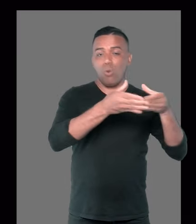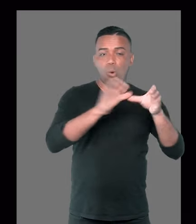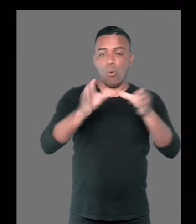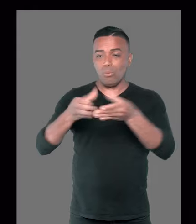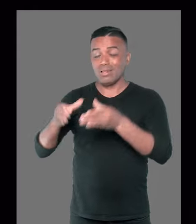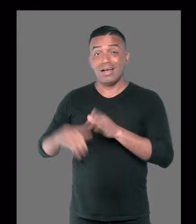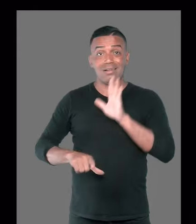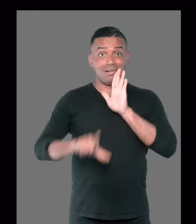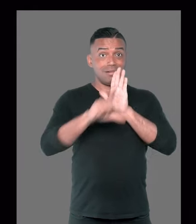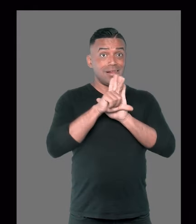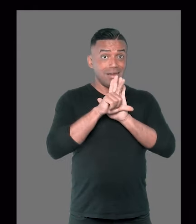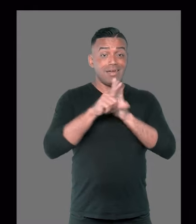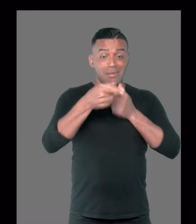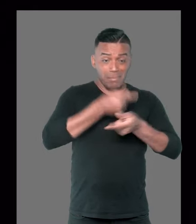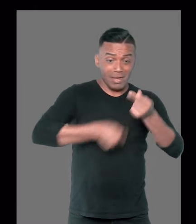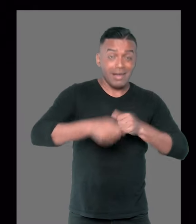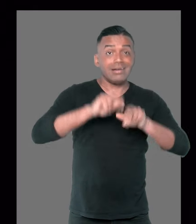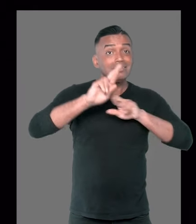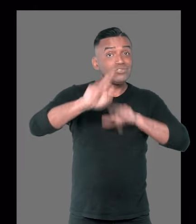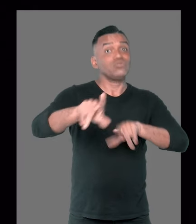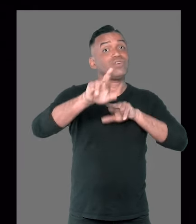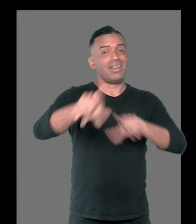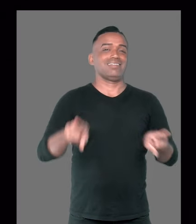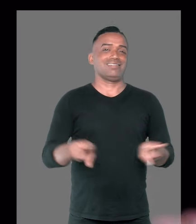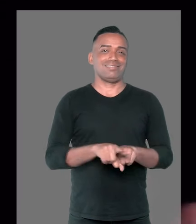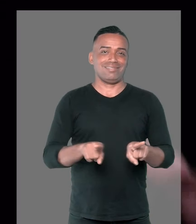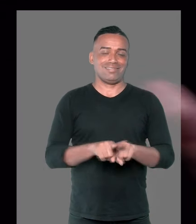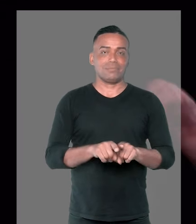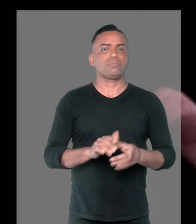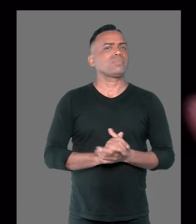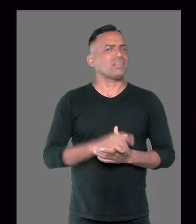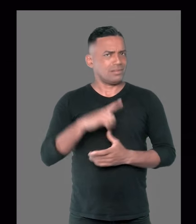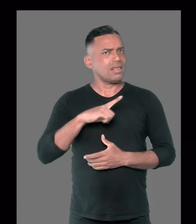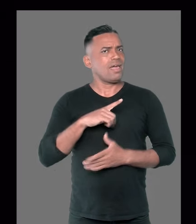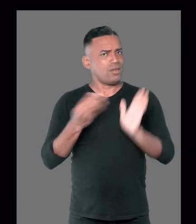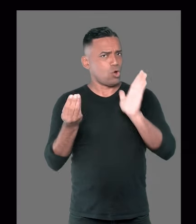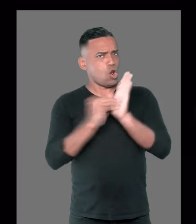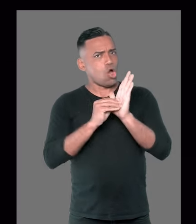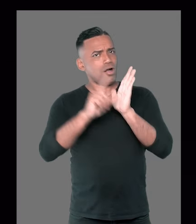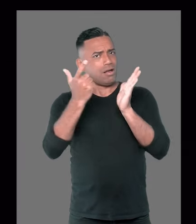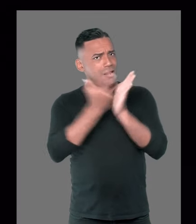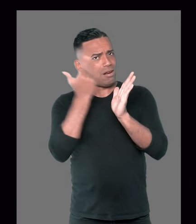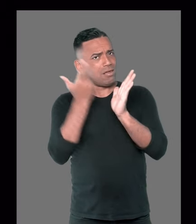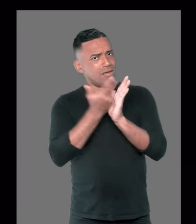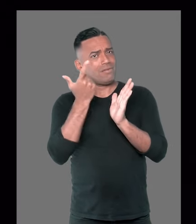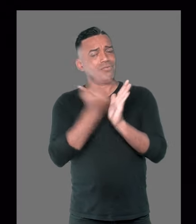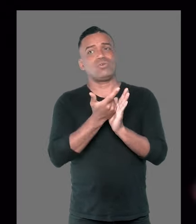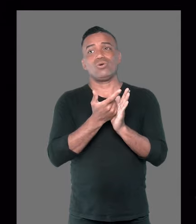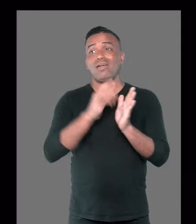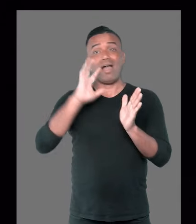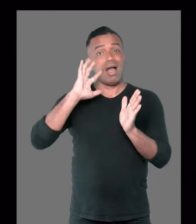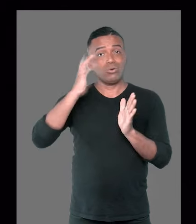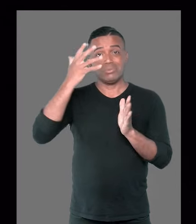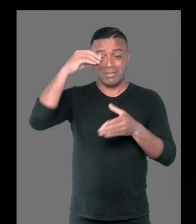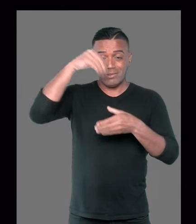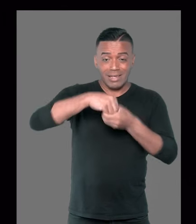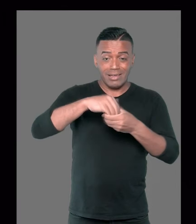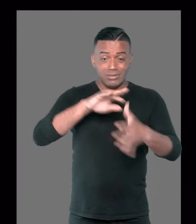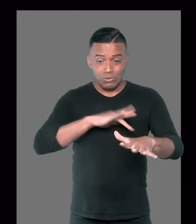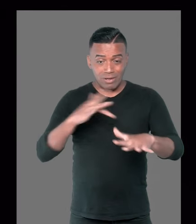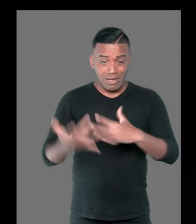as leis desses mercados são diferentes tem uma coisa que a gente menciona no livro que são efeitos de rede que é um